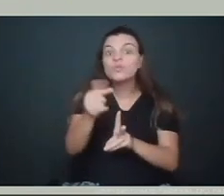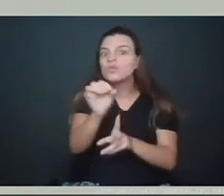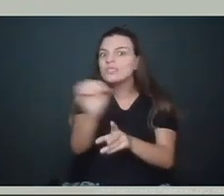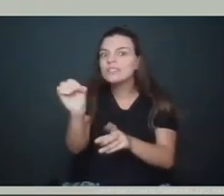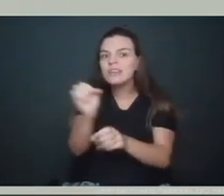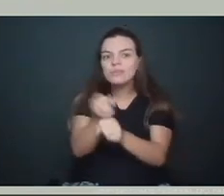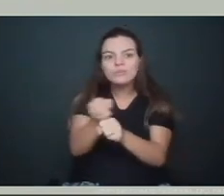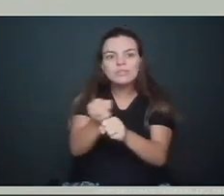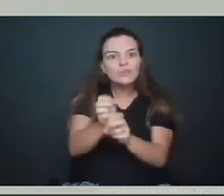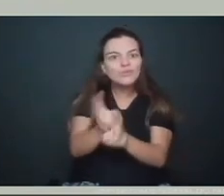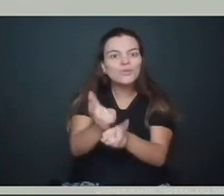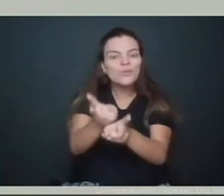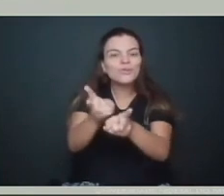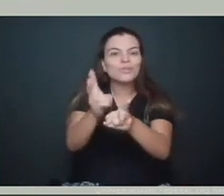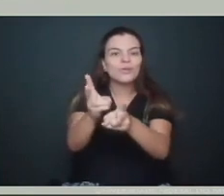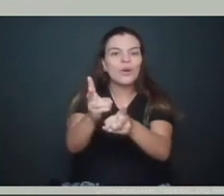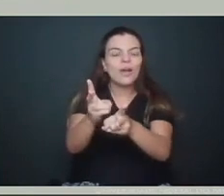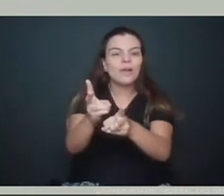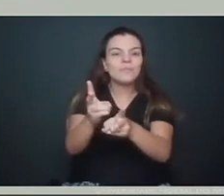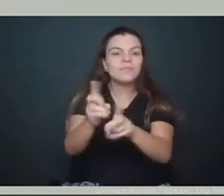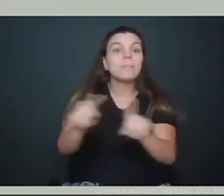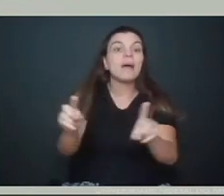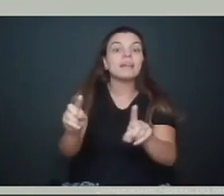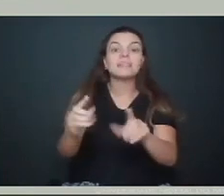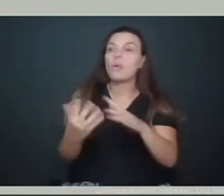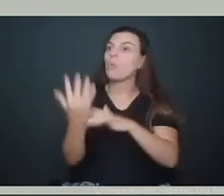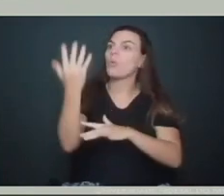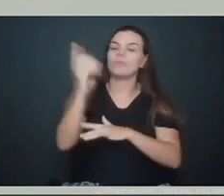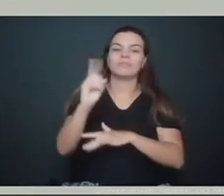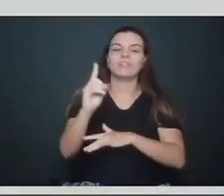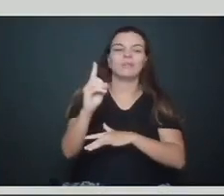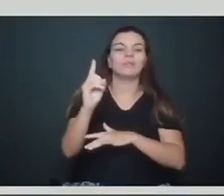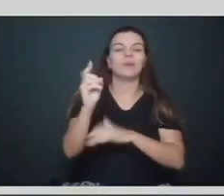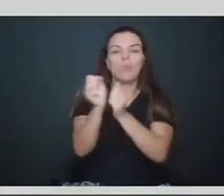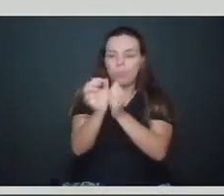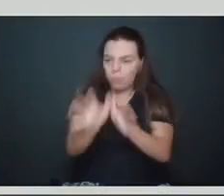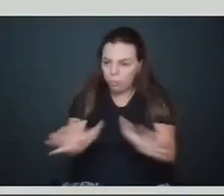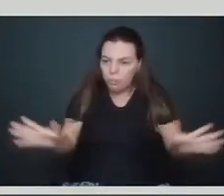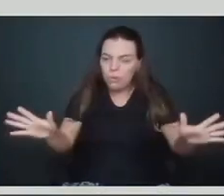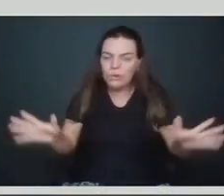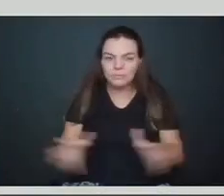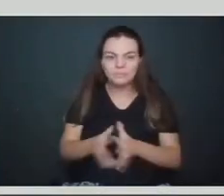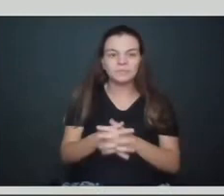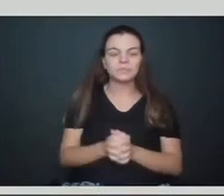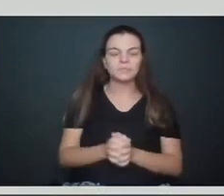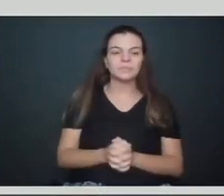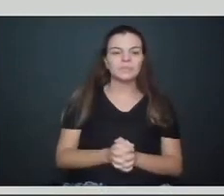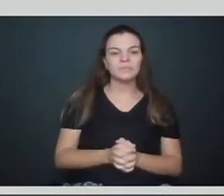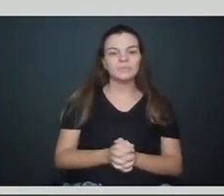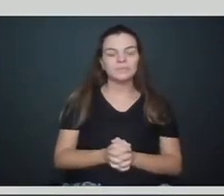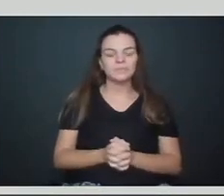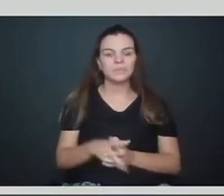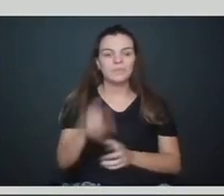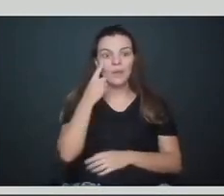Por isso que os de baixo pesam. Então, uma primeira lição, né? Vamos à outra. Olha como era o